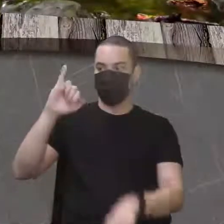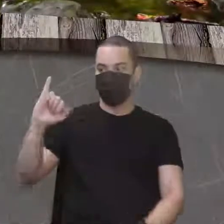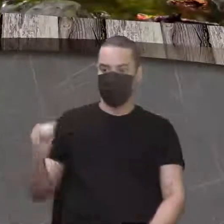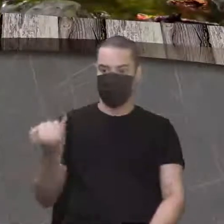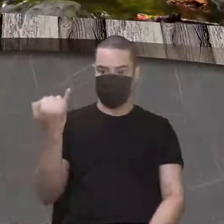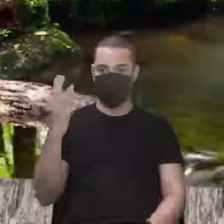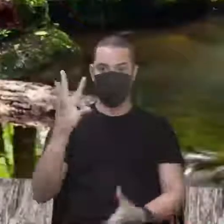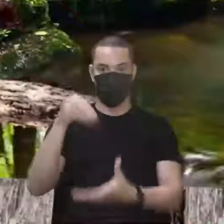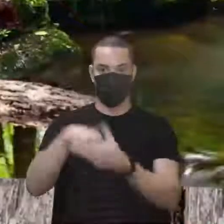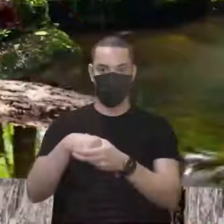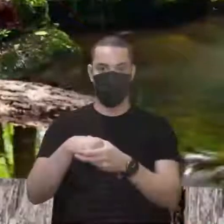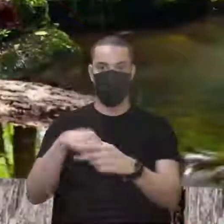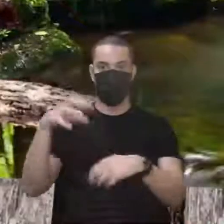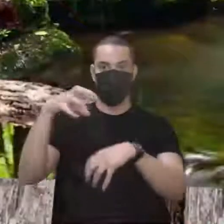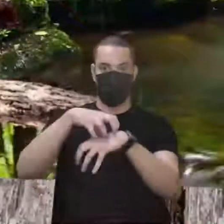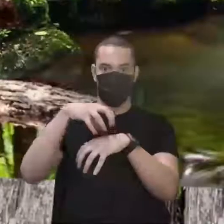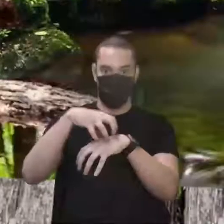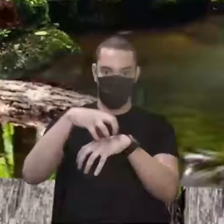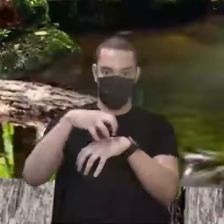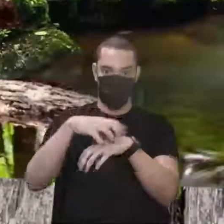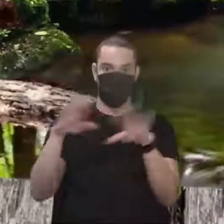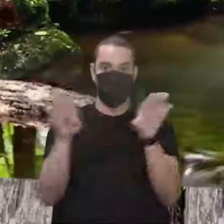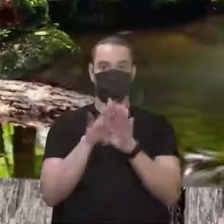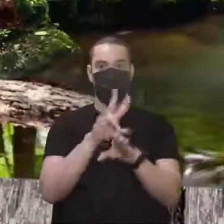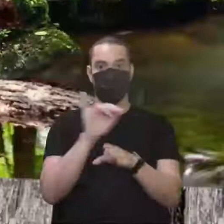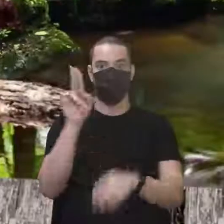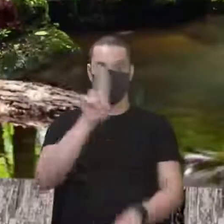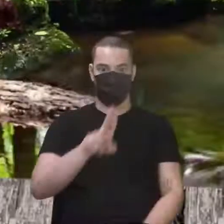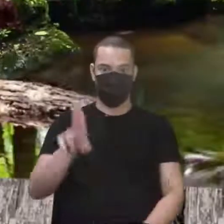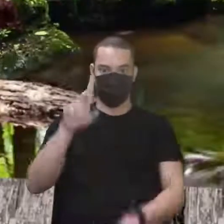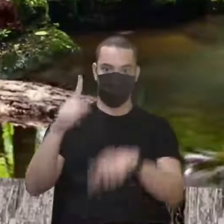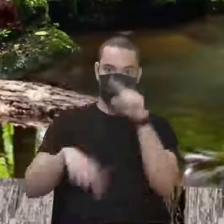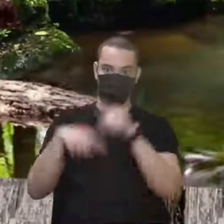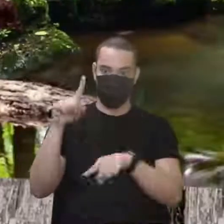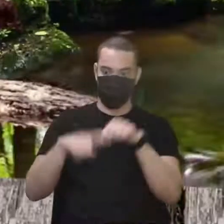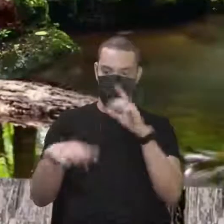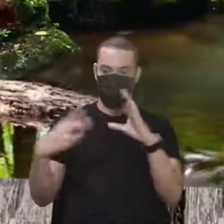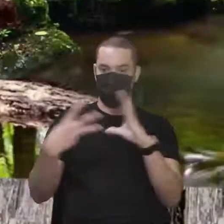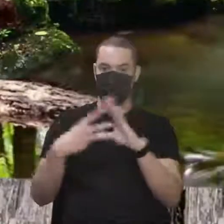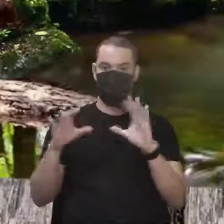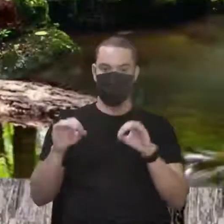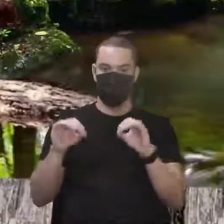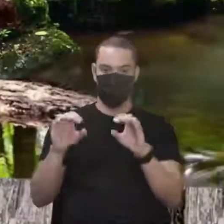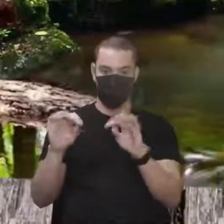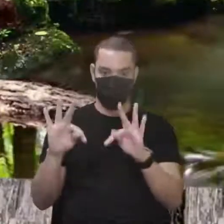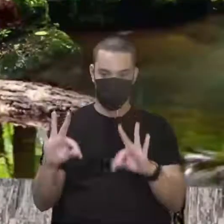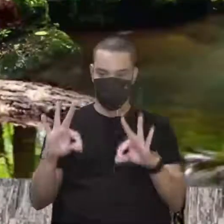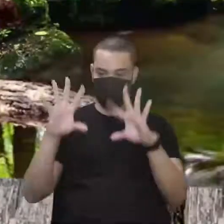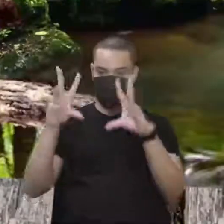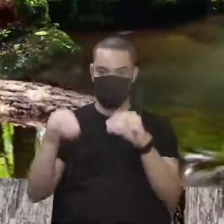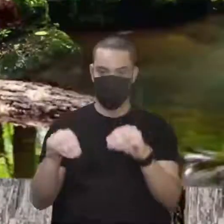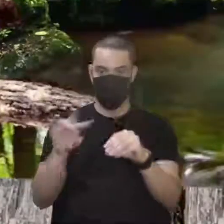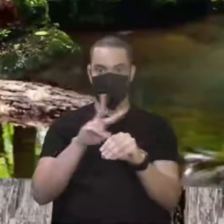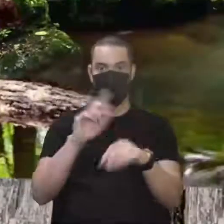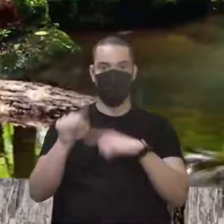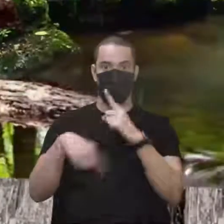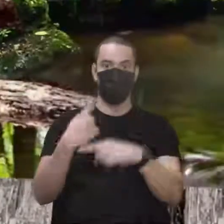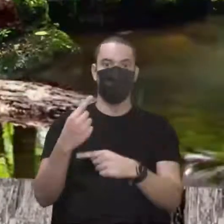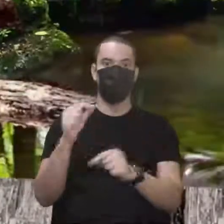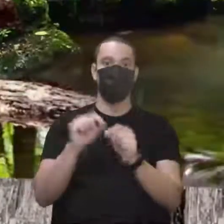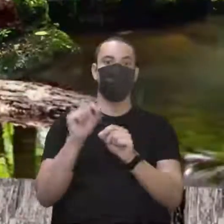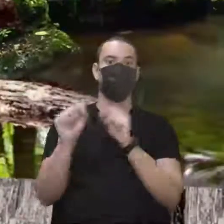né, no caso do bacteriófago em si, vai utilizar as ferramentas da bactéria, o maquinário dela, e vai deixar